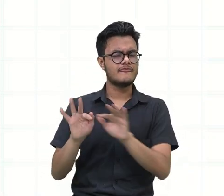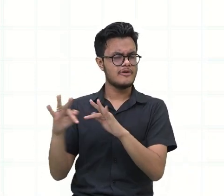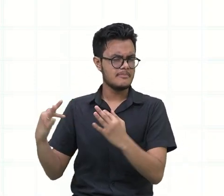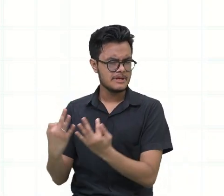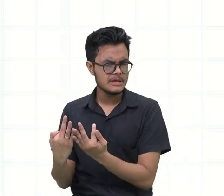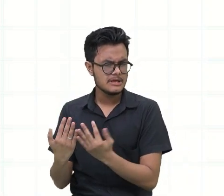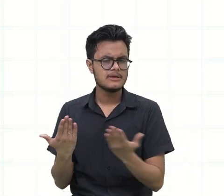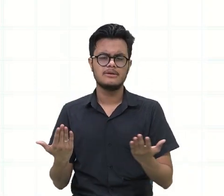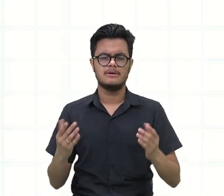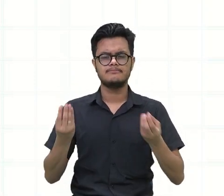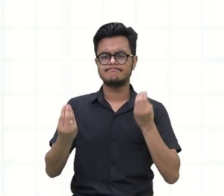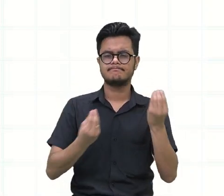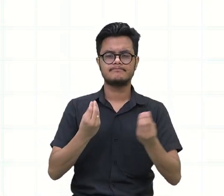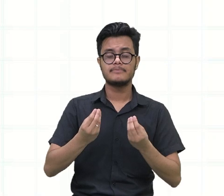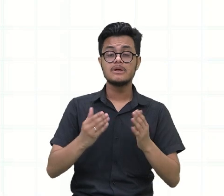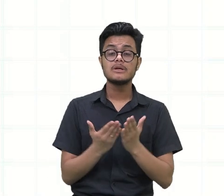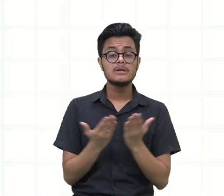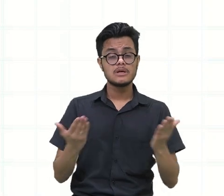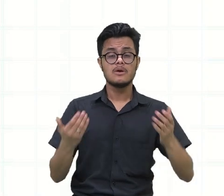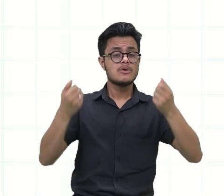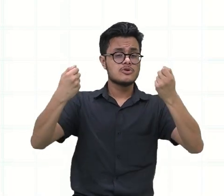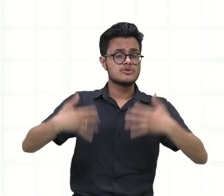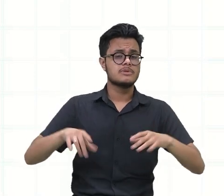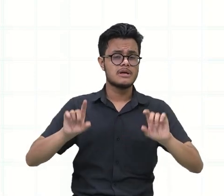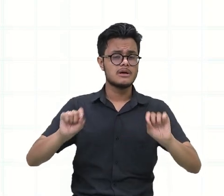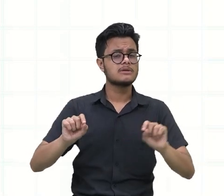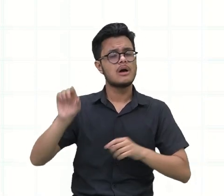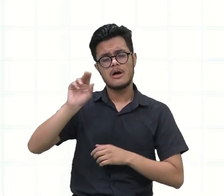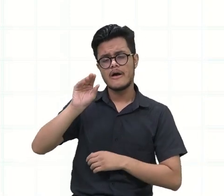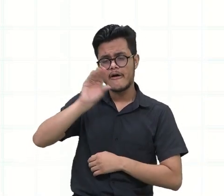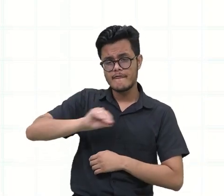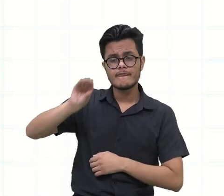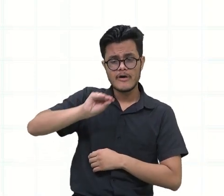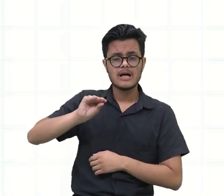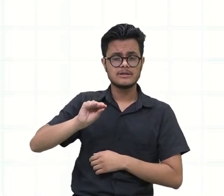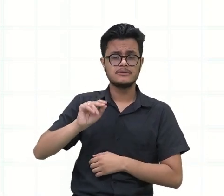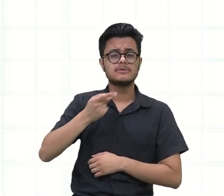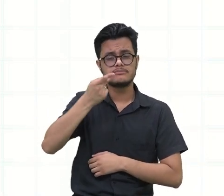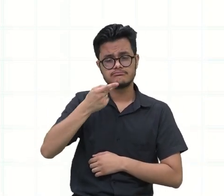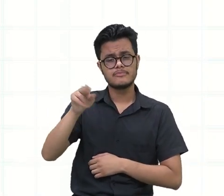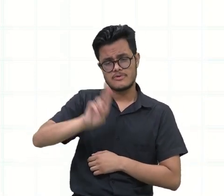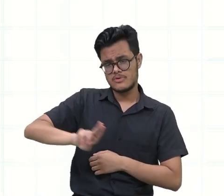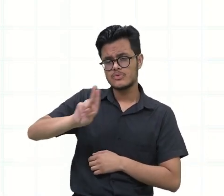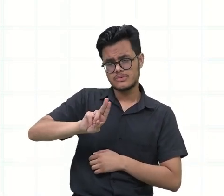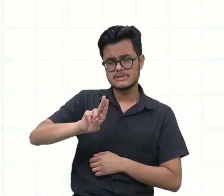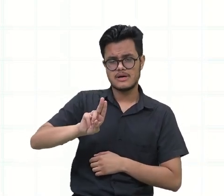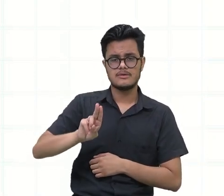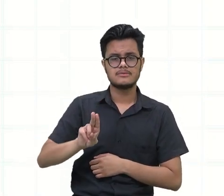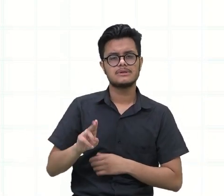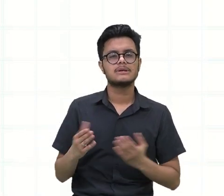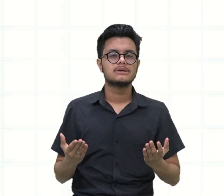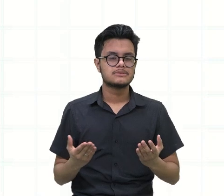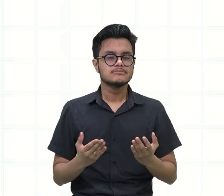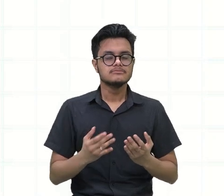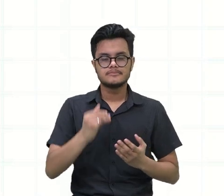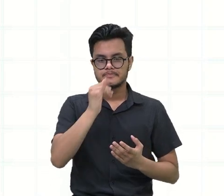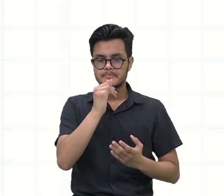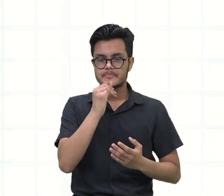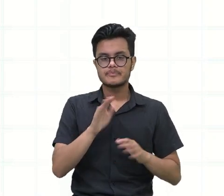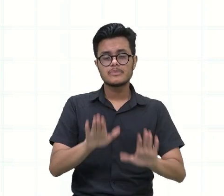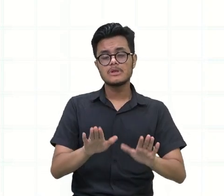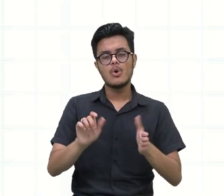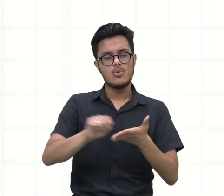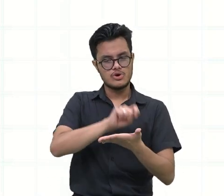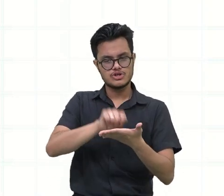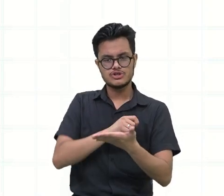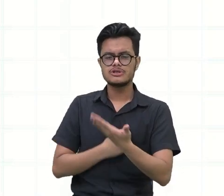né? Então, a gente também vai estar utilizando isso de forma na fala, né? E a gente traz na forma escrita porque é